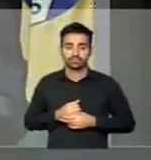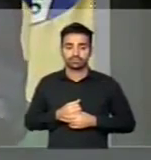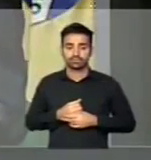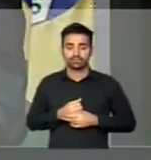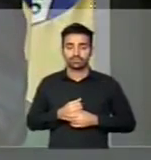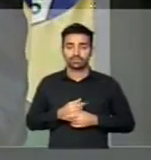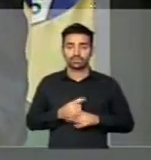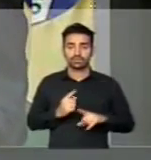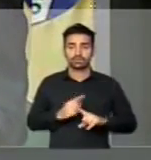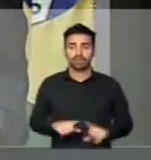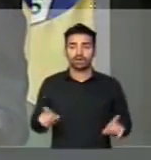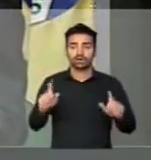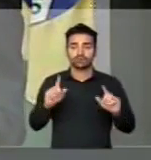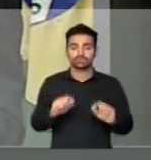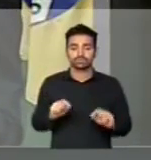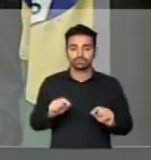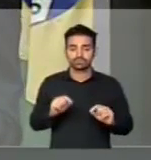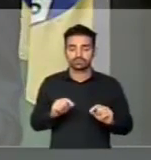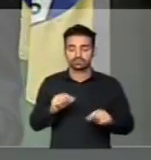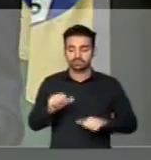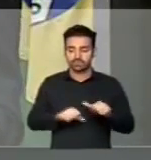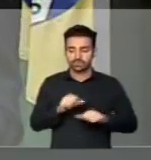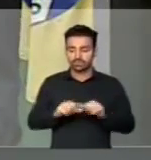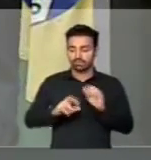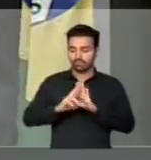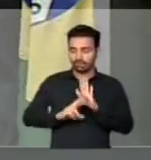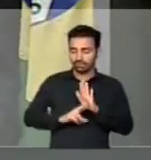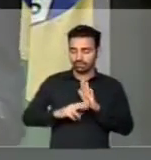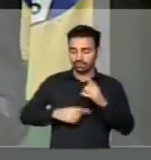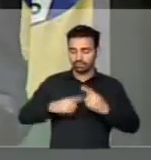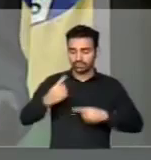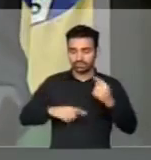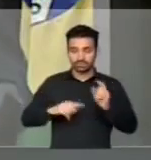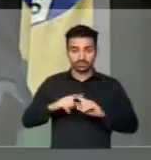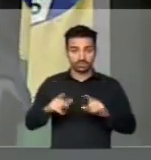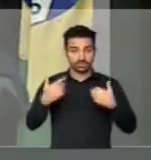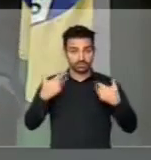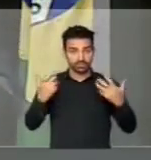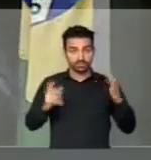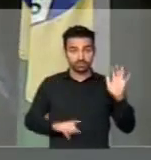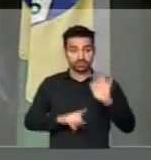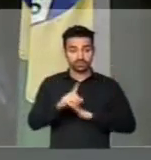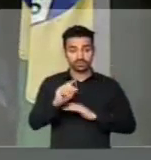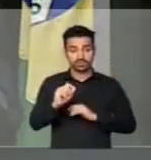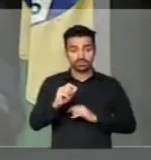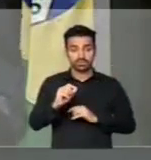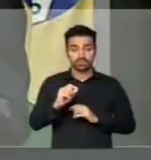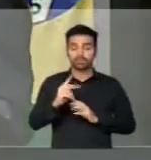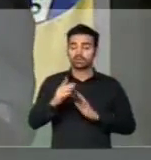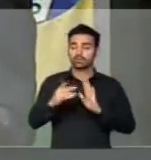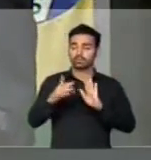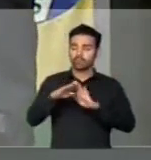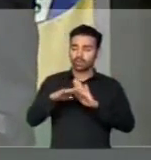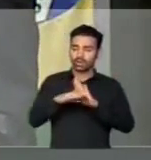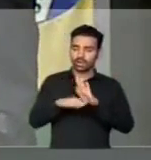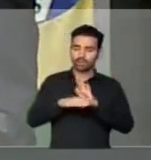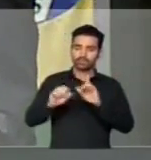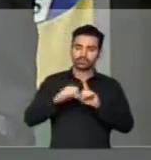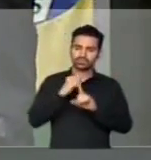das reformas e também agora indago. Os programas sociais precisam